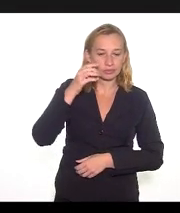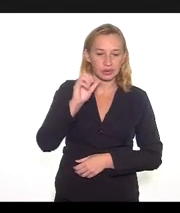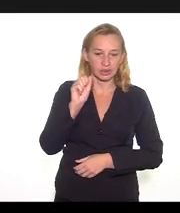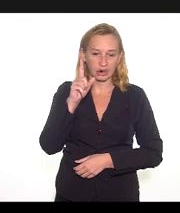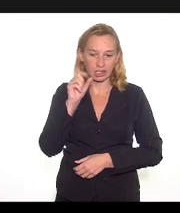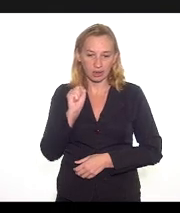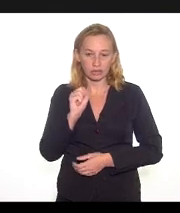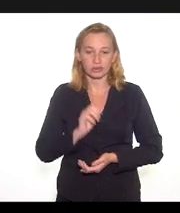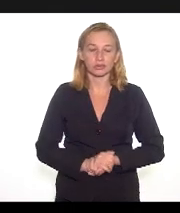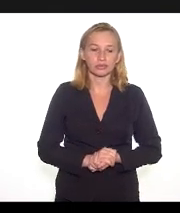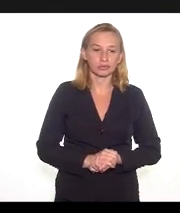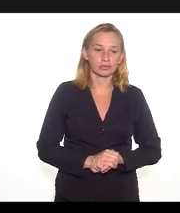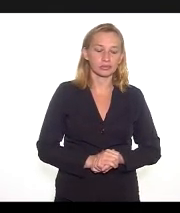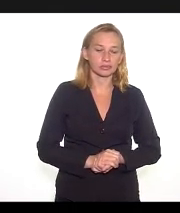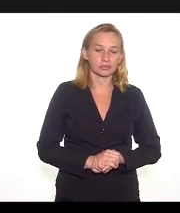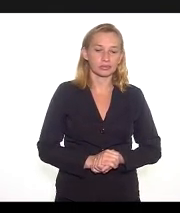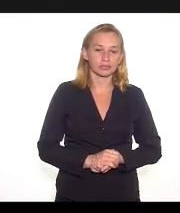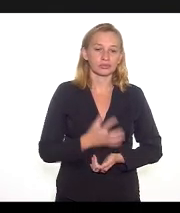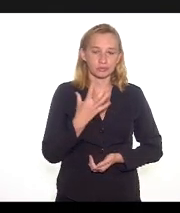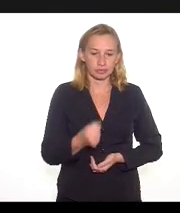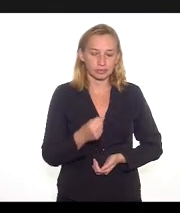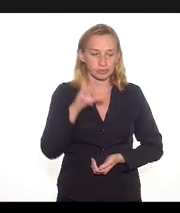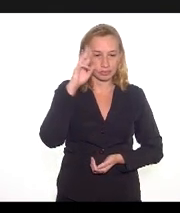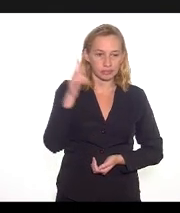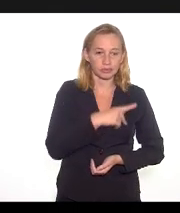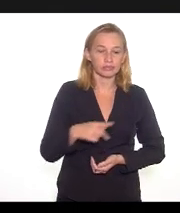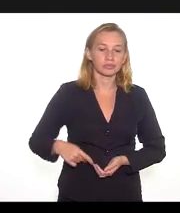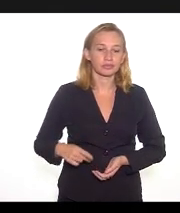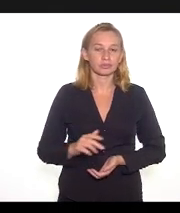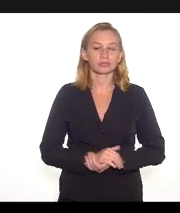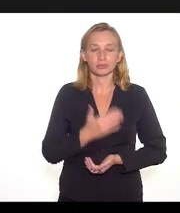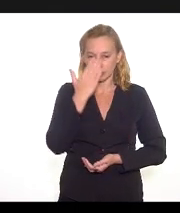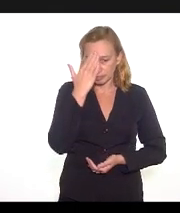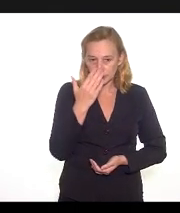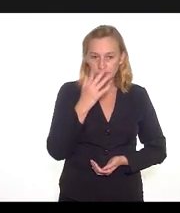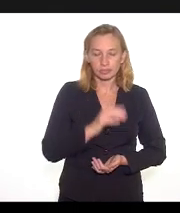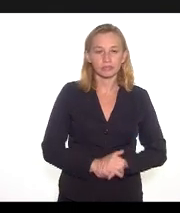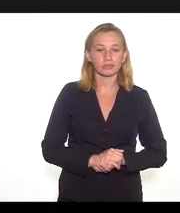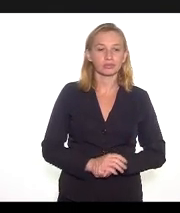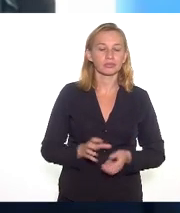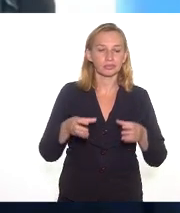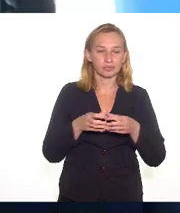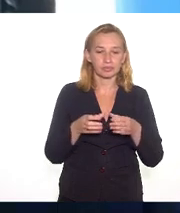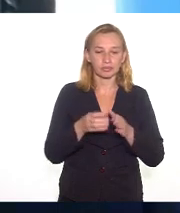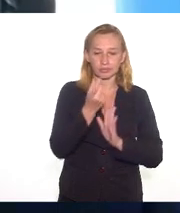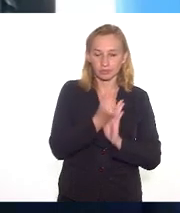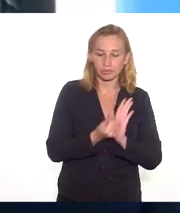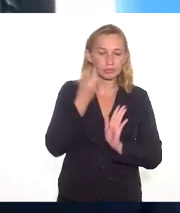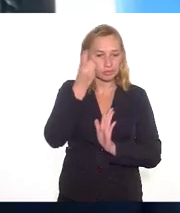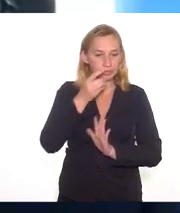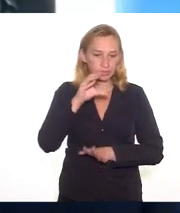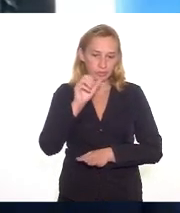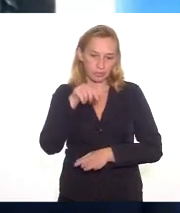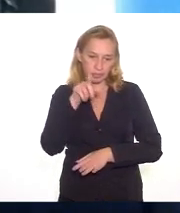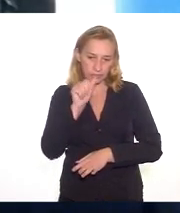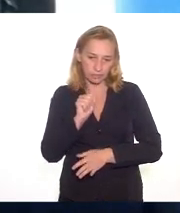Macedo. Parecer favorável, presidente. Obrigado, deputado. Pela Comissão de Orçamento, deputado Márcio